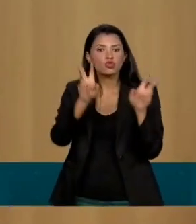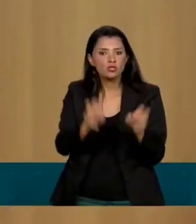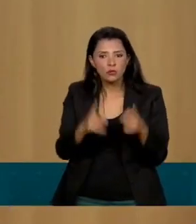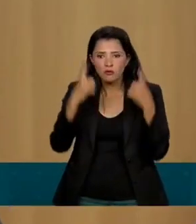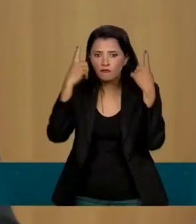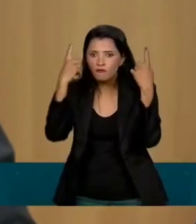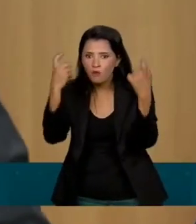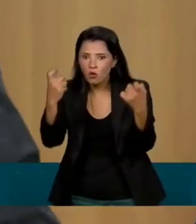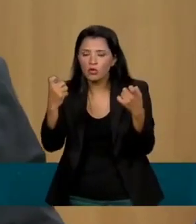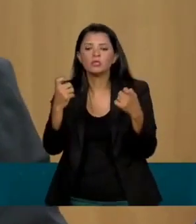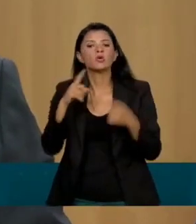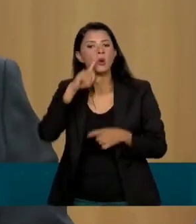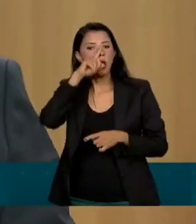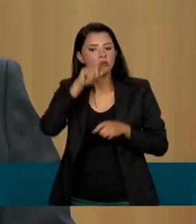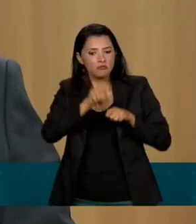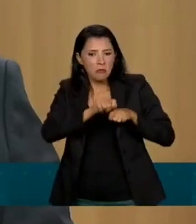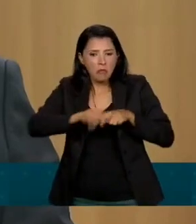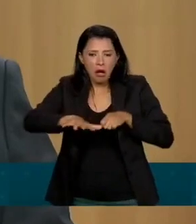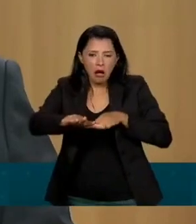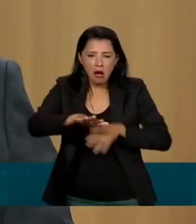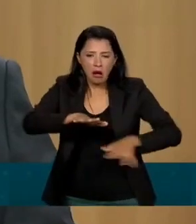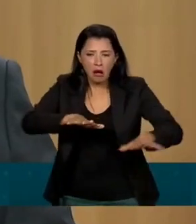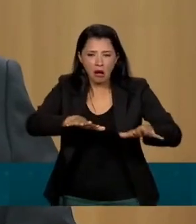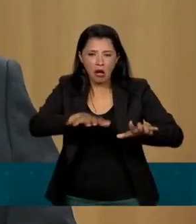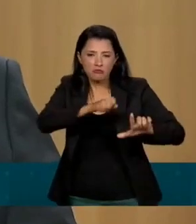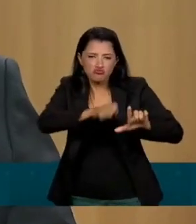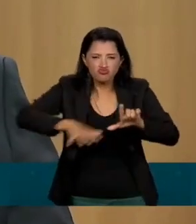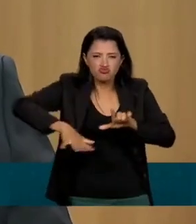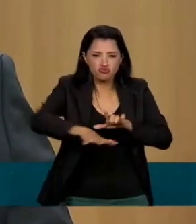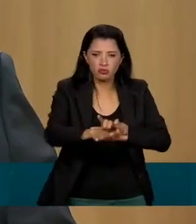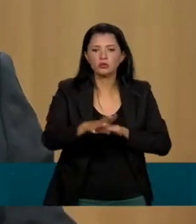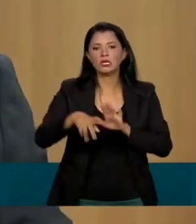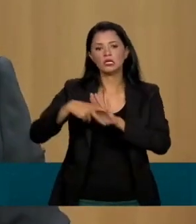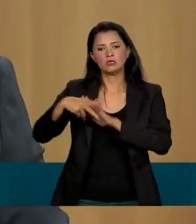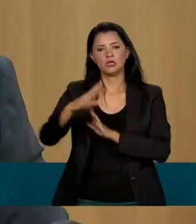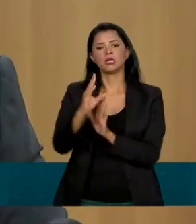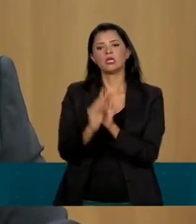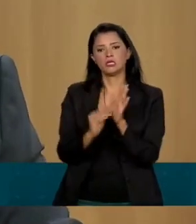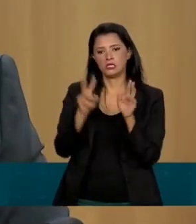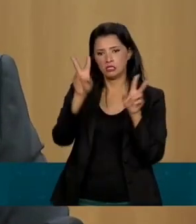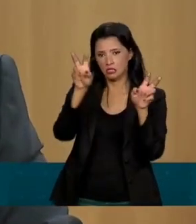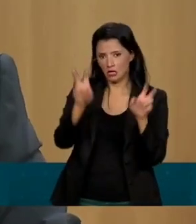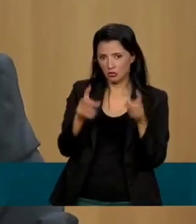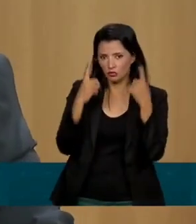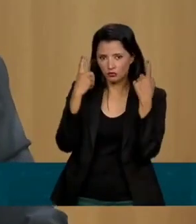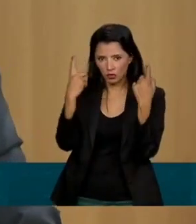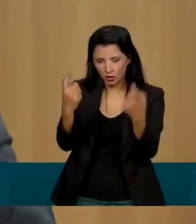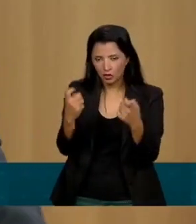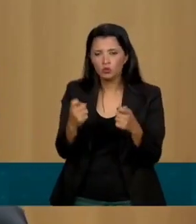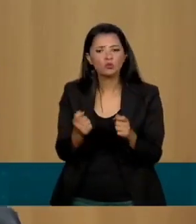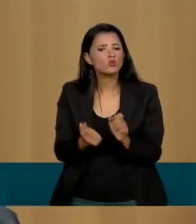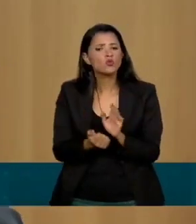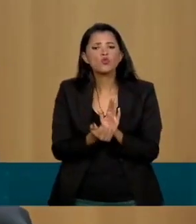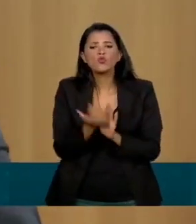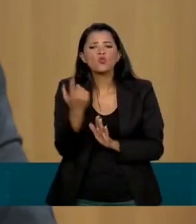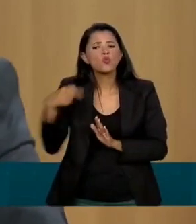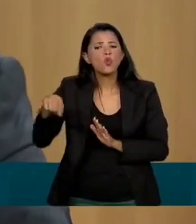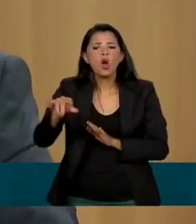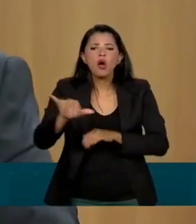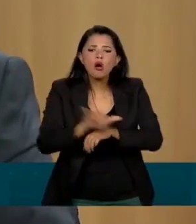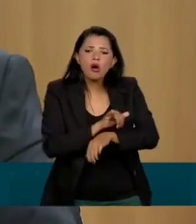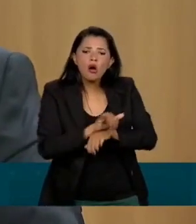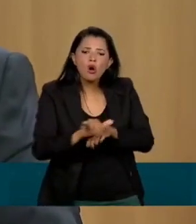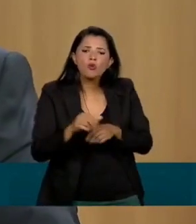riscos de propagação e viralização desse conteúdo e quais são as